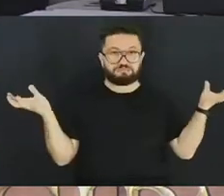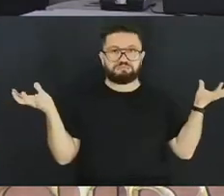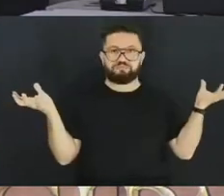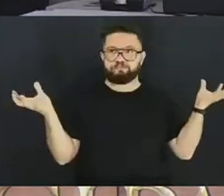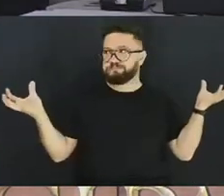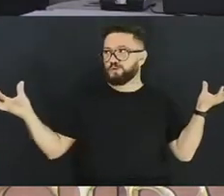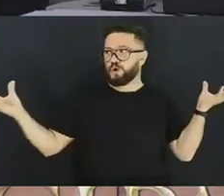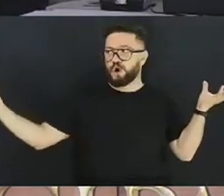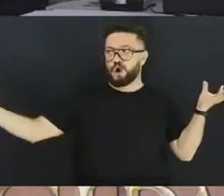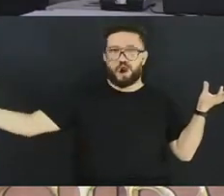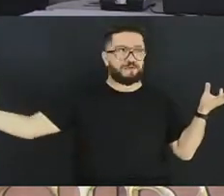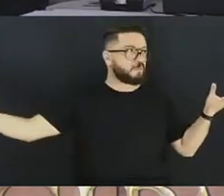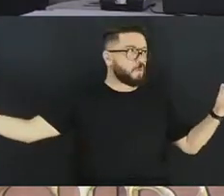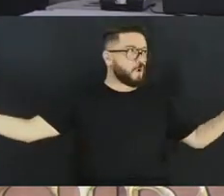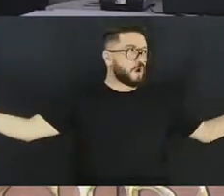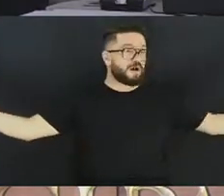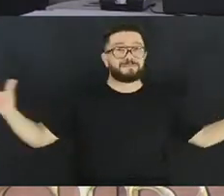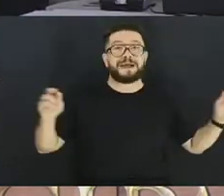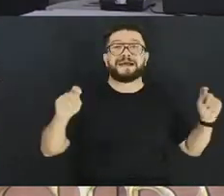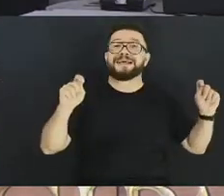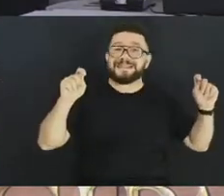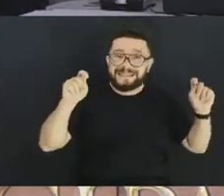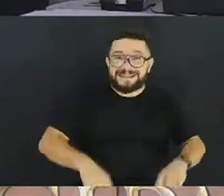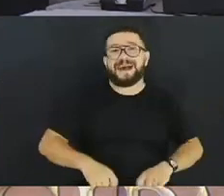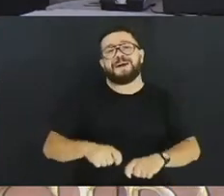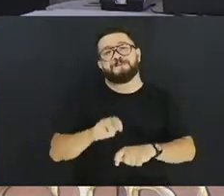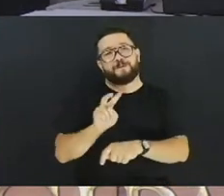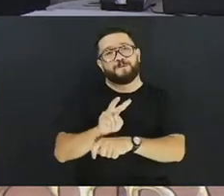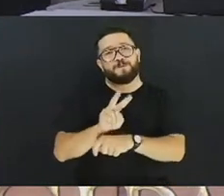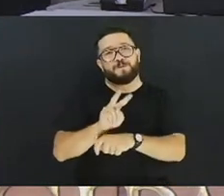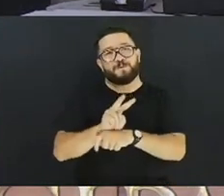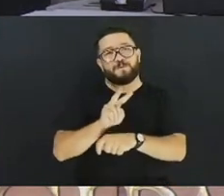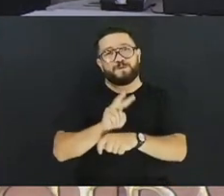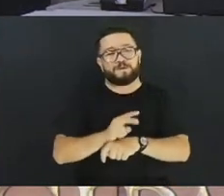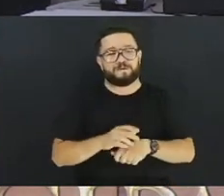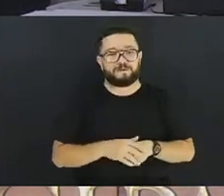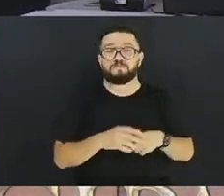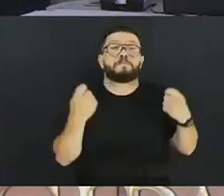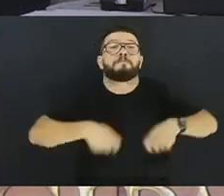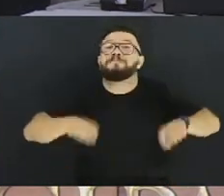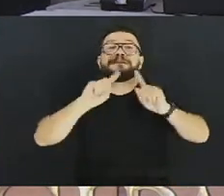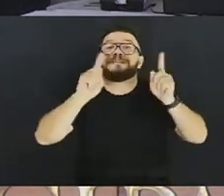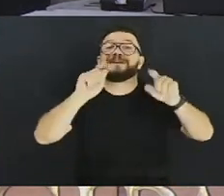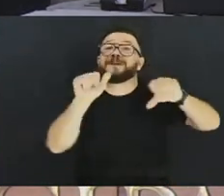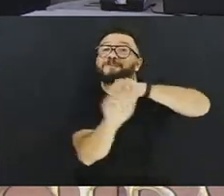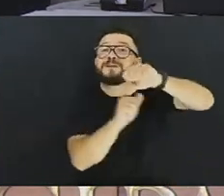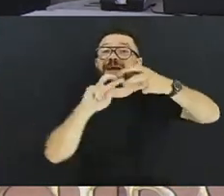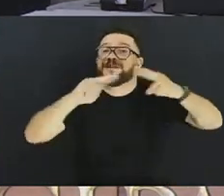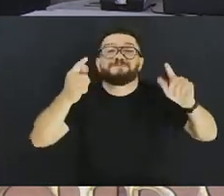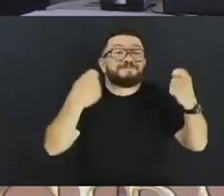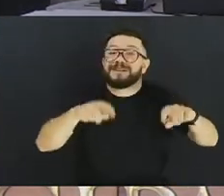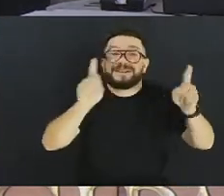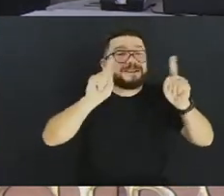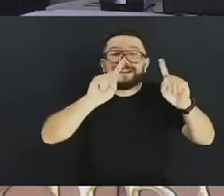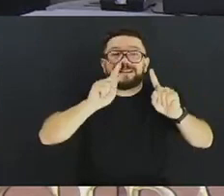chamado a morfogênese da planta. Não precisa mudar geneticamente, porque eu não mudei nada geneticamente.